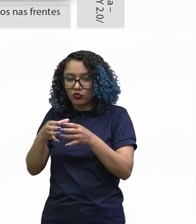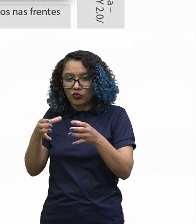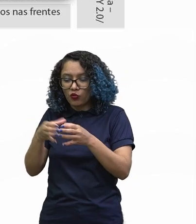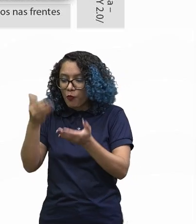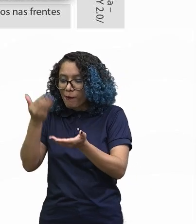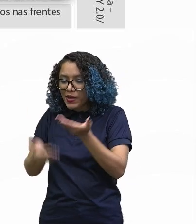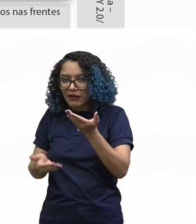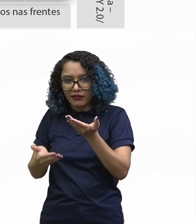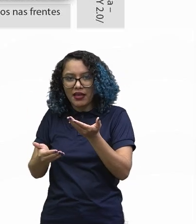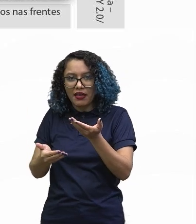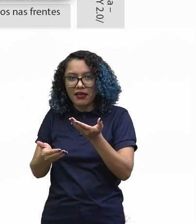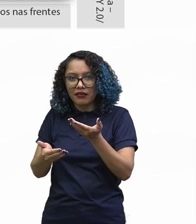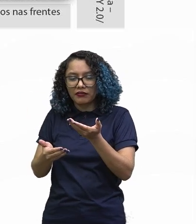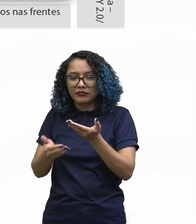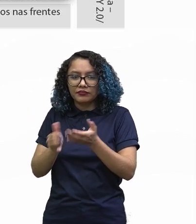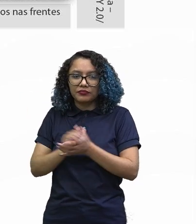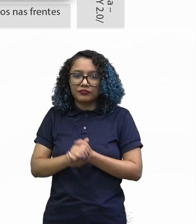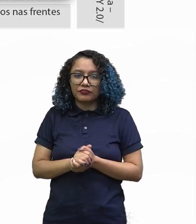forçá-lo a recuar.